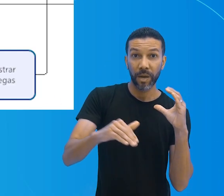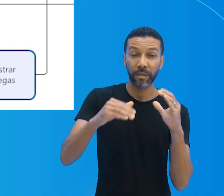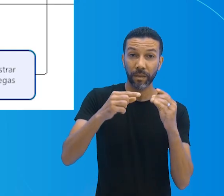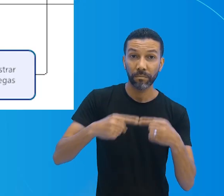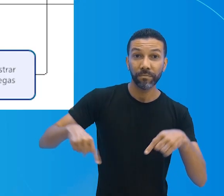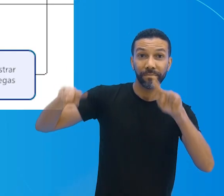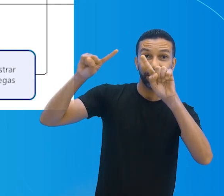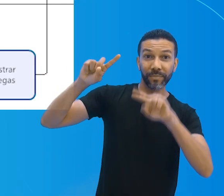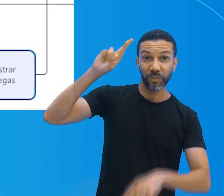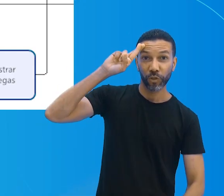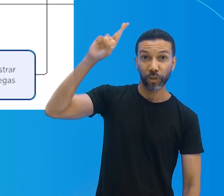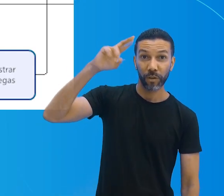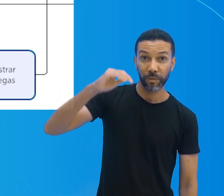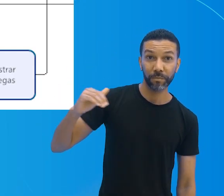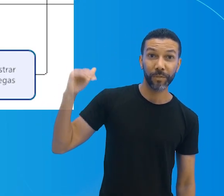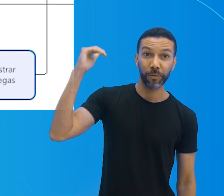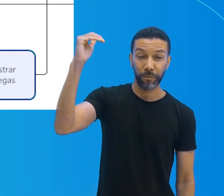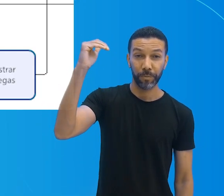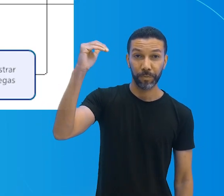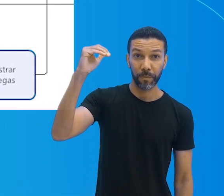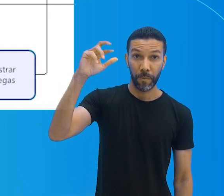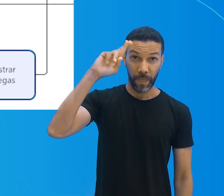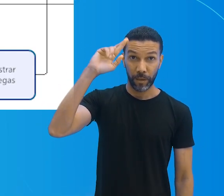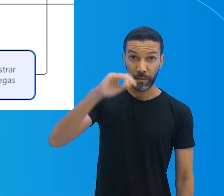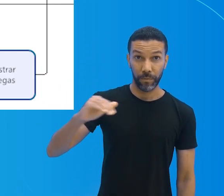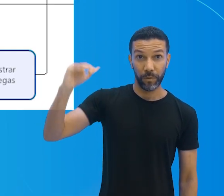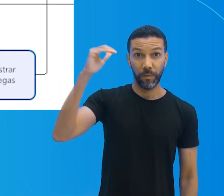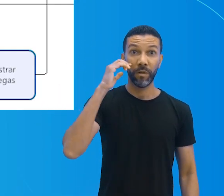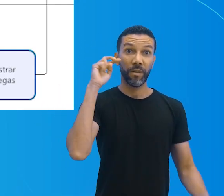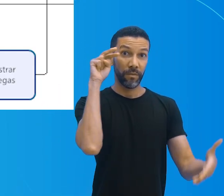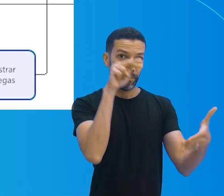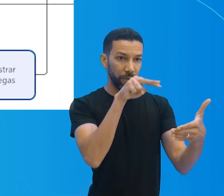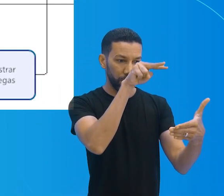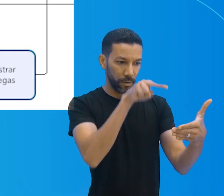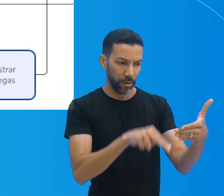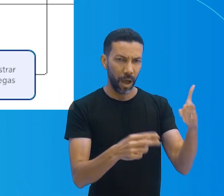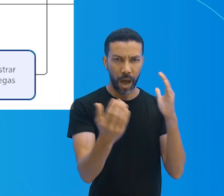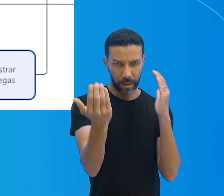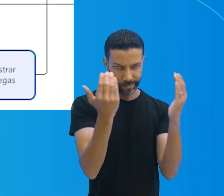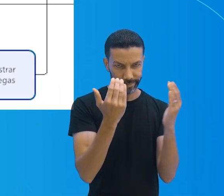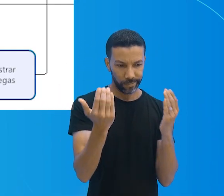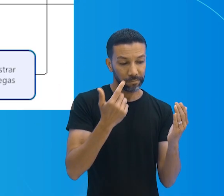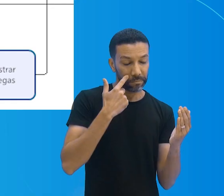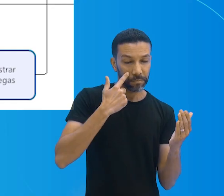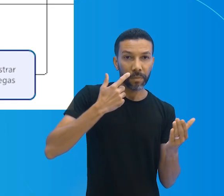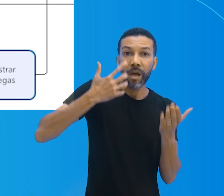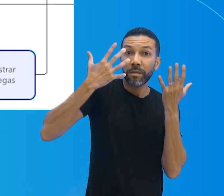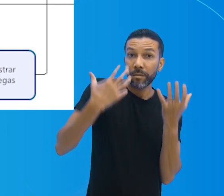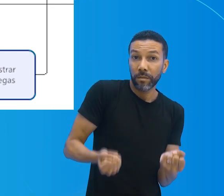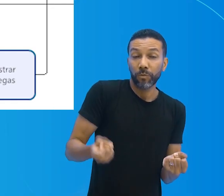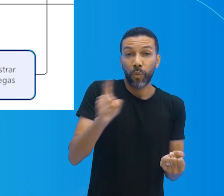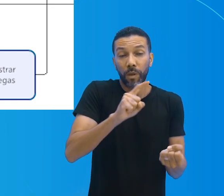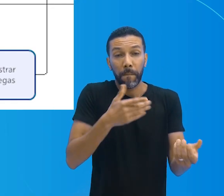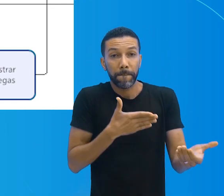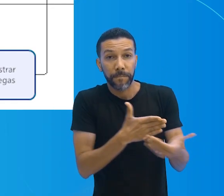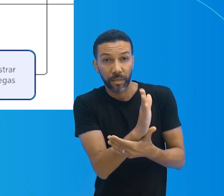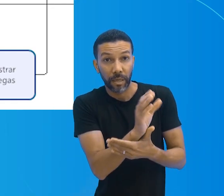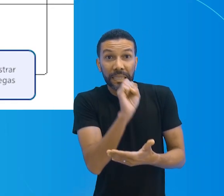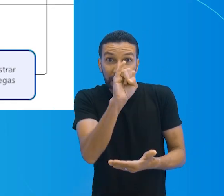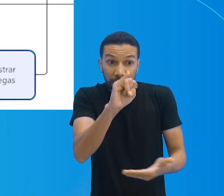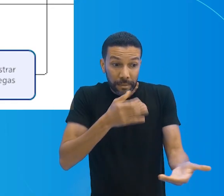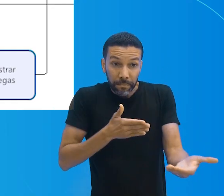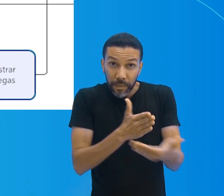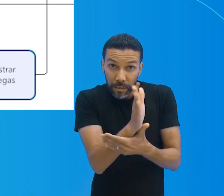superior. A chefia superior vai homologar esse plano. A partir daí, o servidor